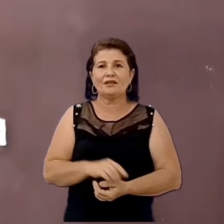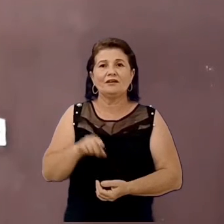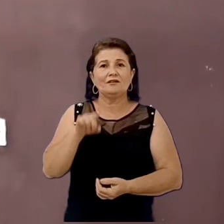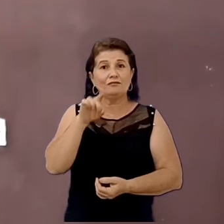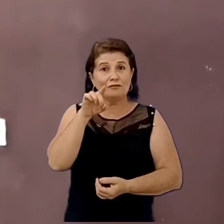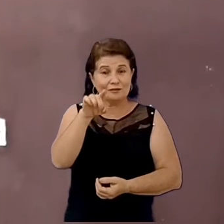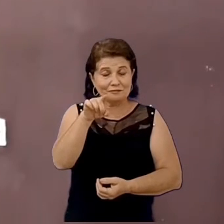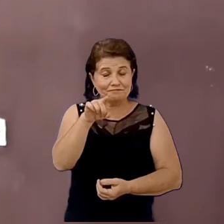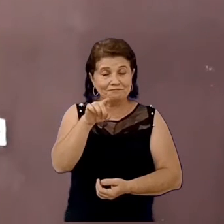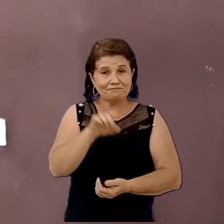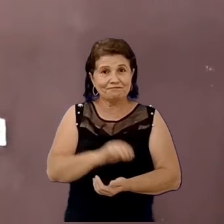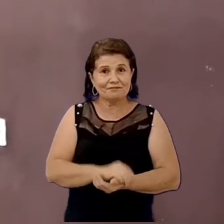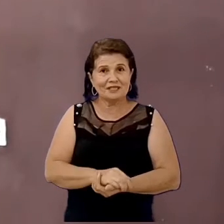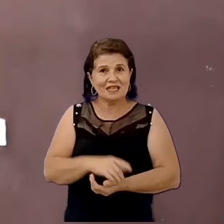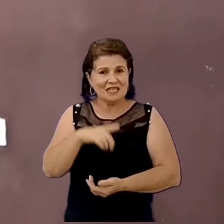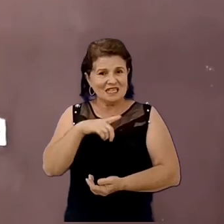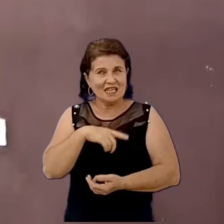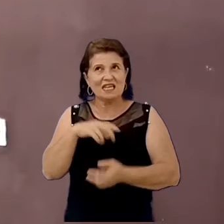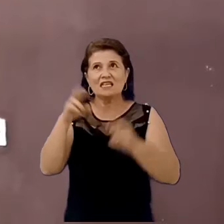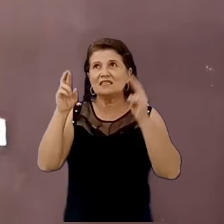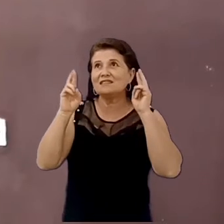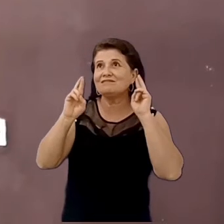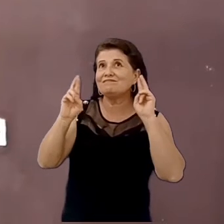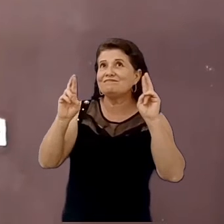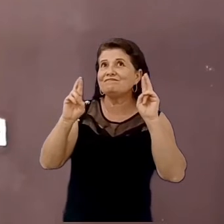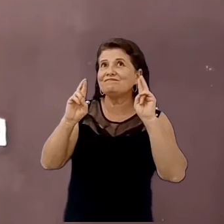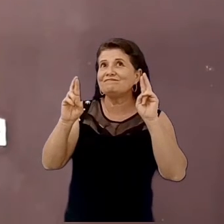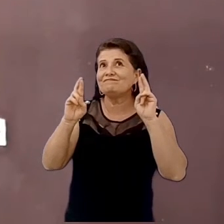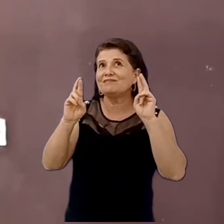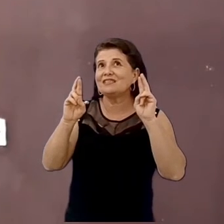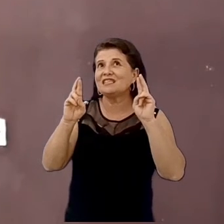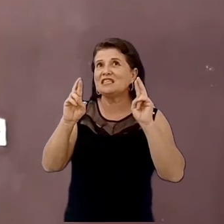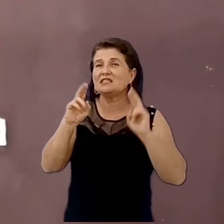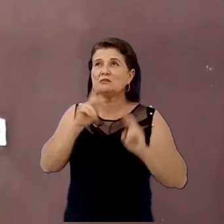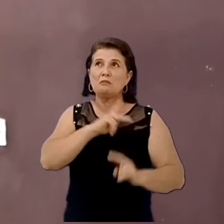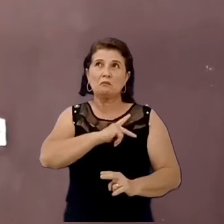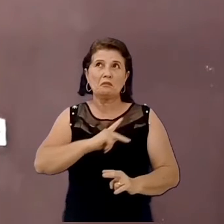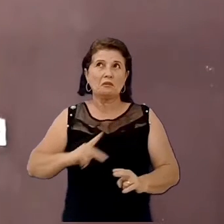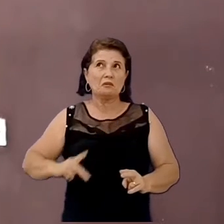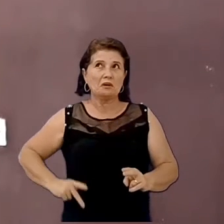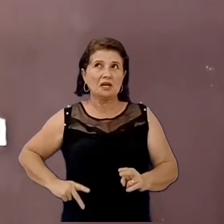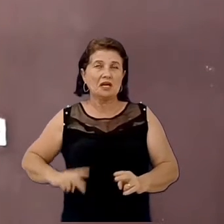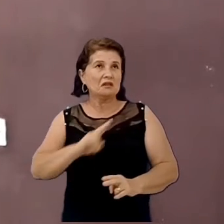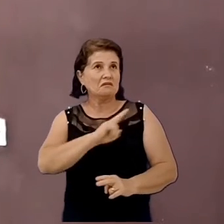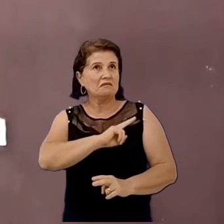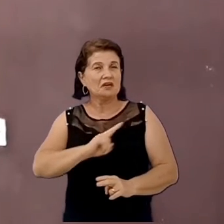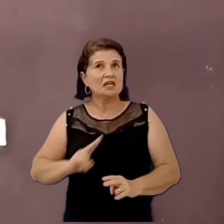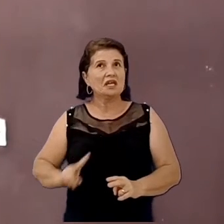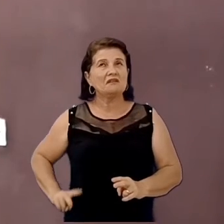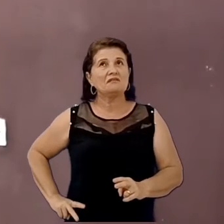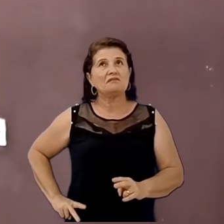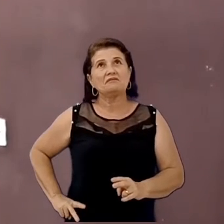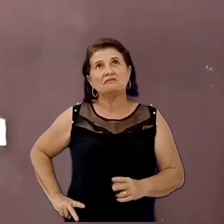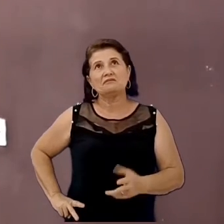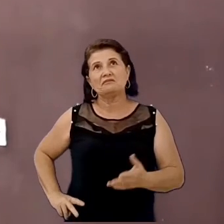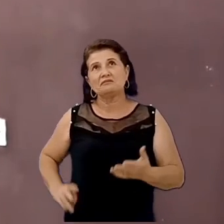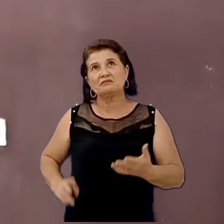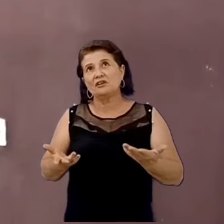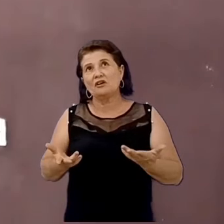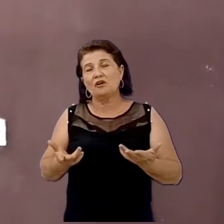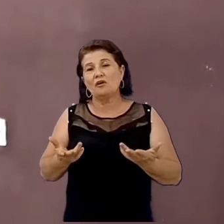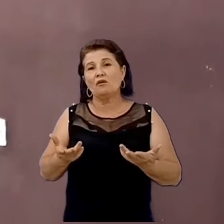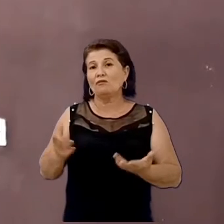Você tem esperado de políticos, vereadores? Você tem